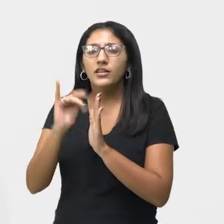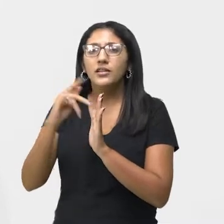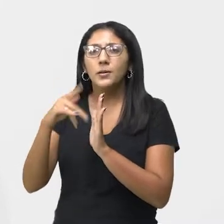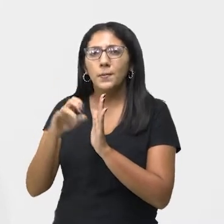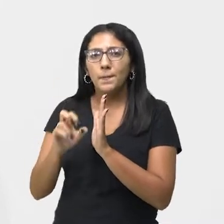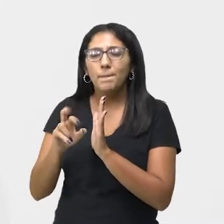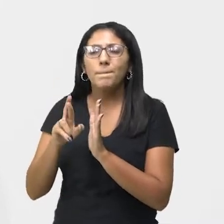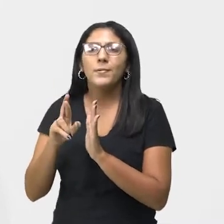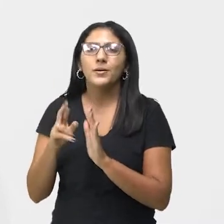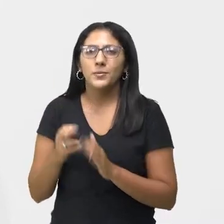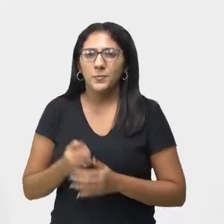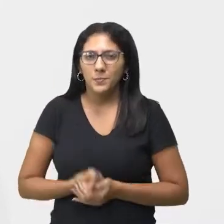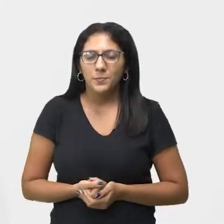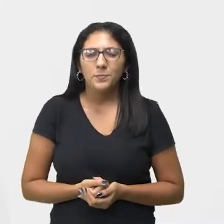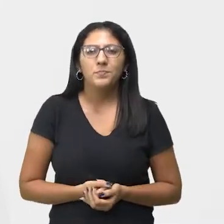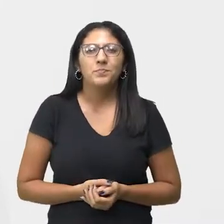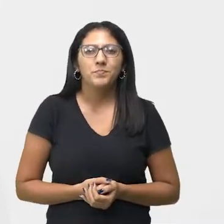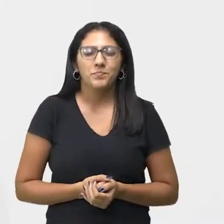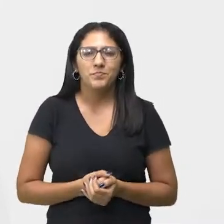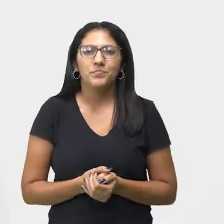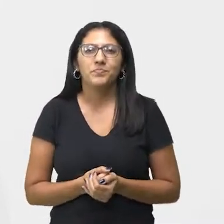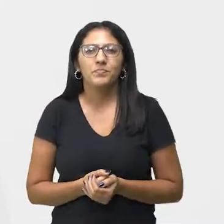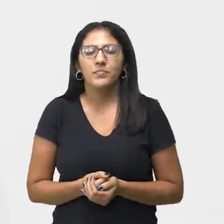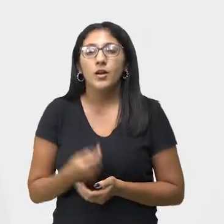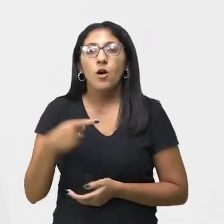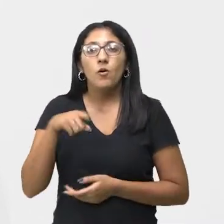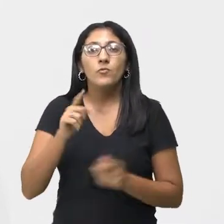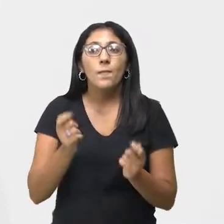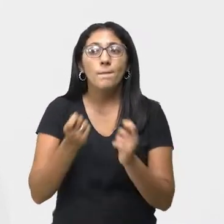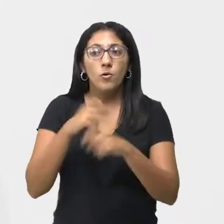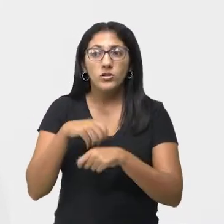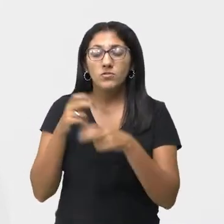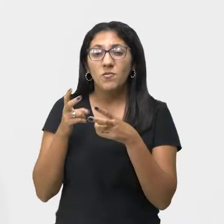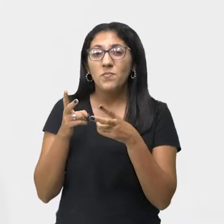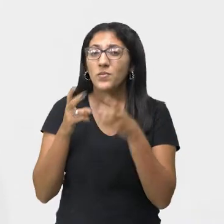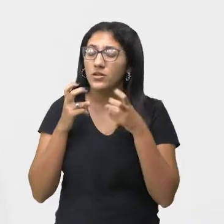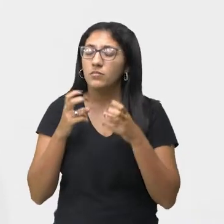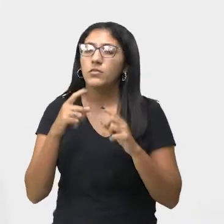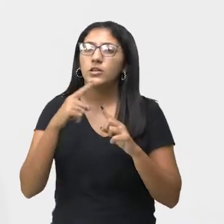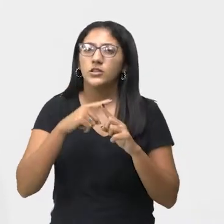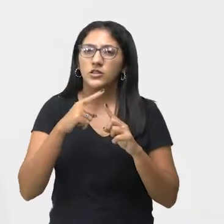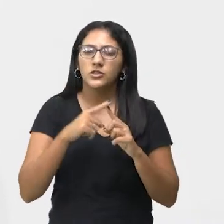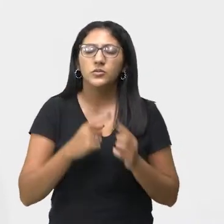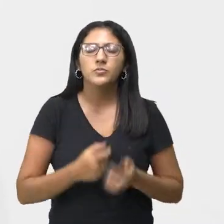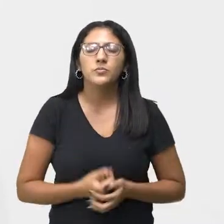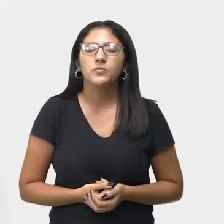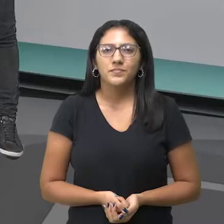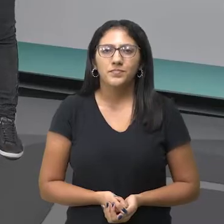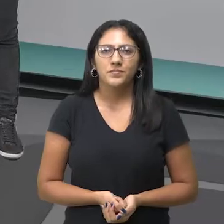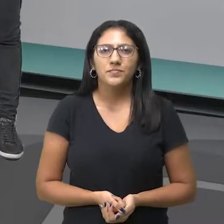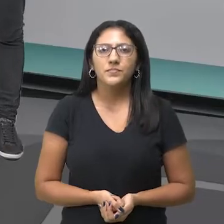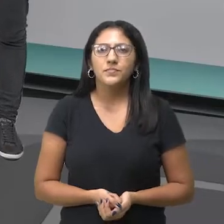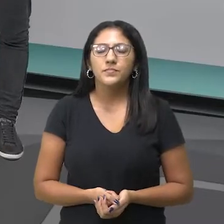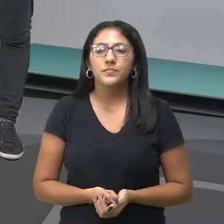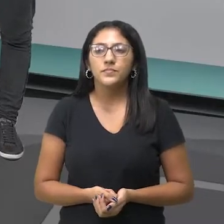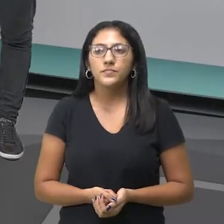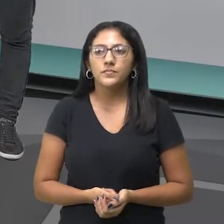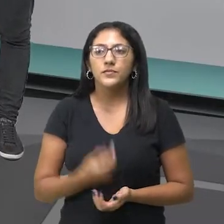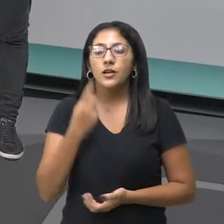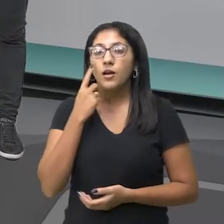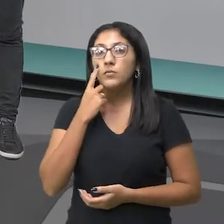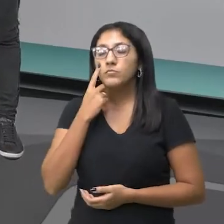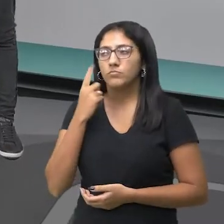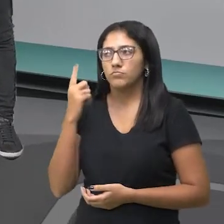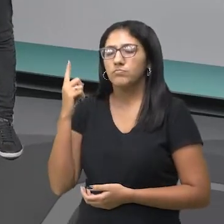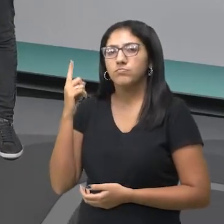hipertexto. Voltando aqui comigo, então, vocês vão observar esse tipo de leitura. Temos aqui, ao